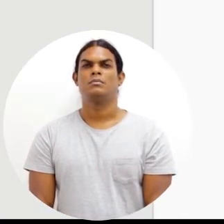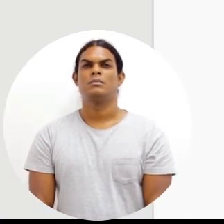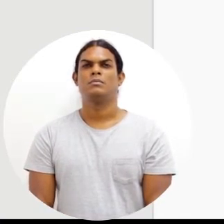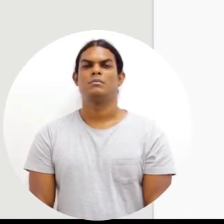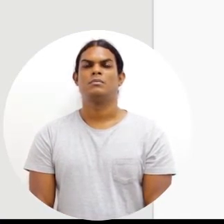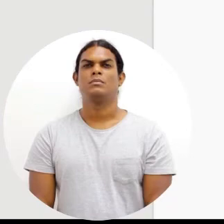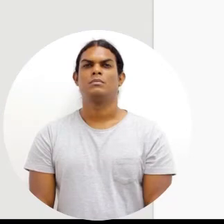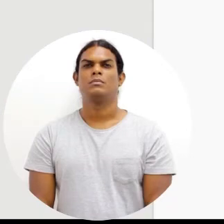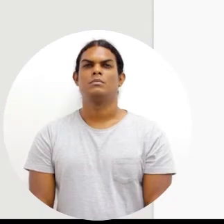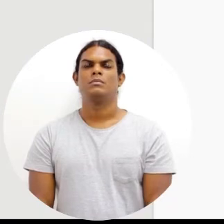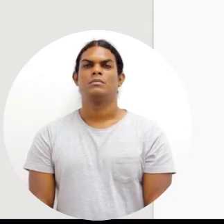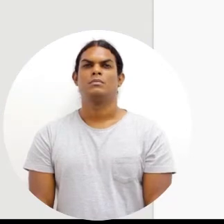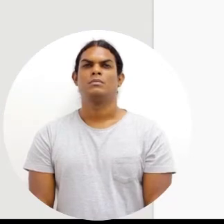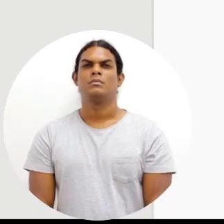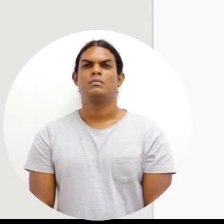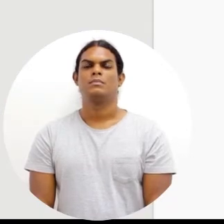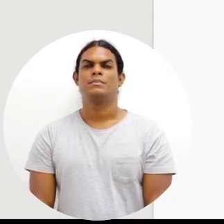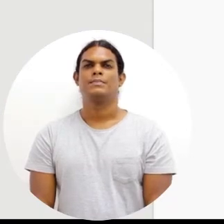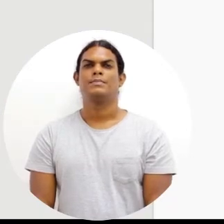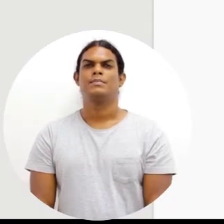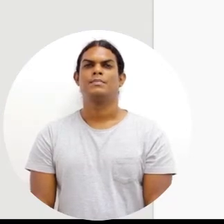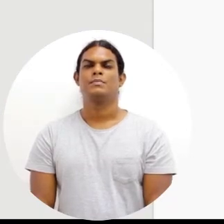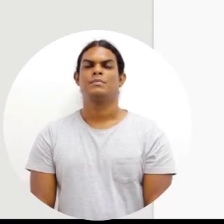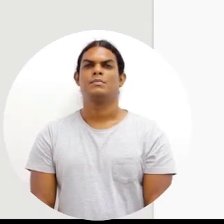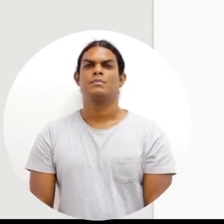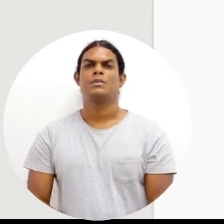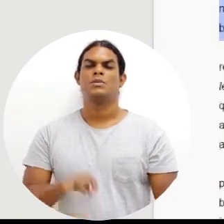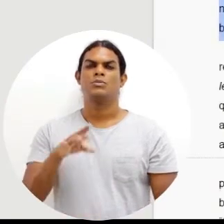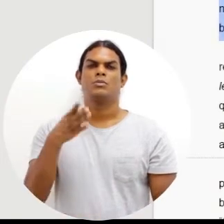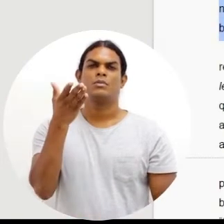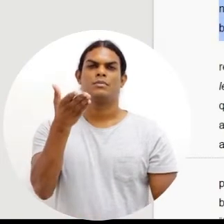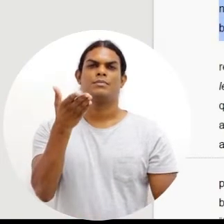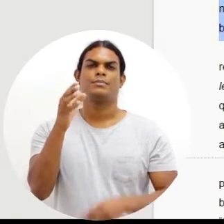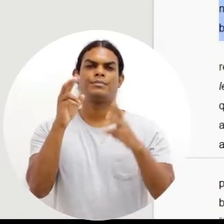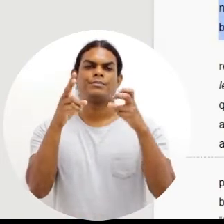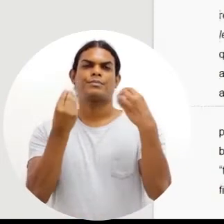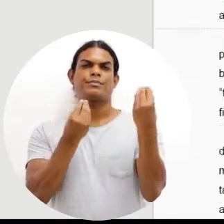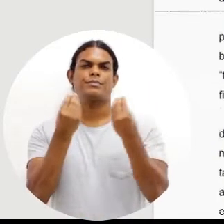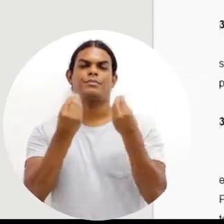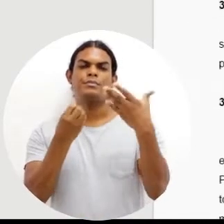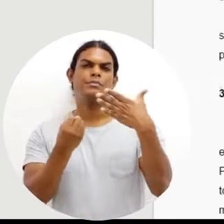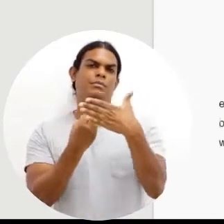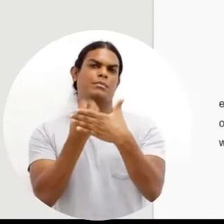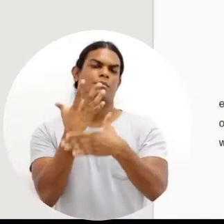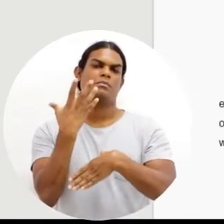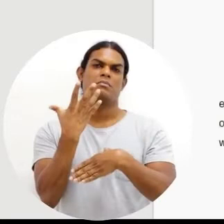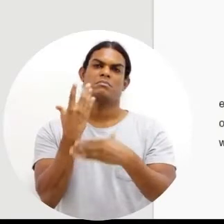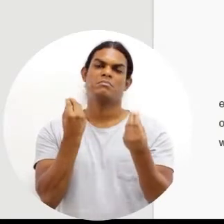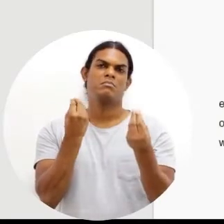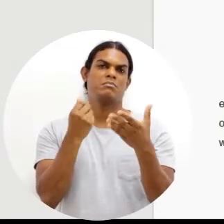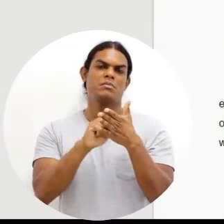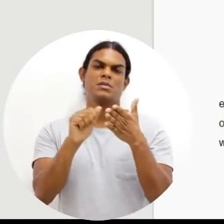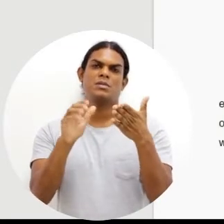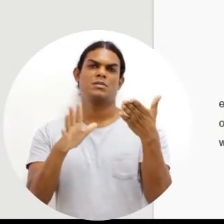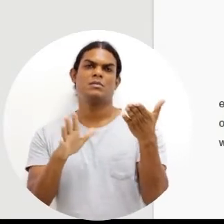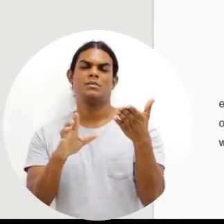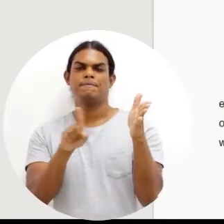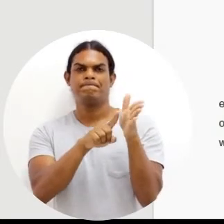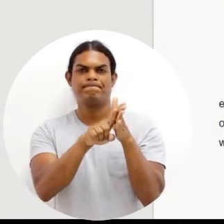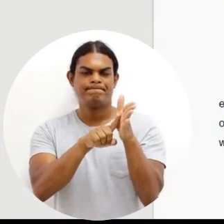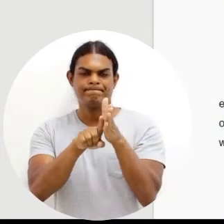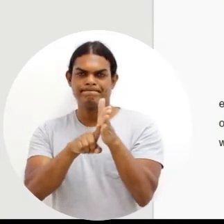verem, por exemplo, como a gente constrói alguns artigos científicos por meio dessa plataforma. E aí eu vou pegar alguma coisa lá do uso